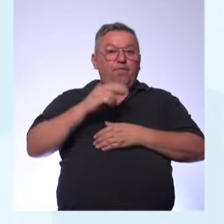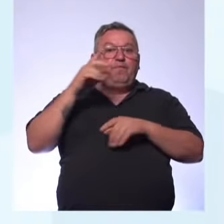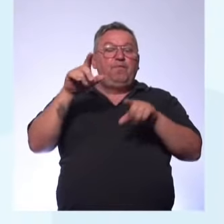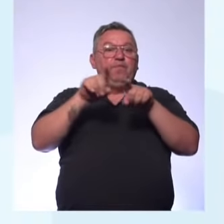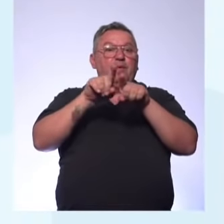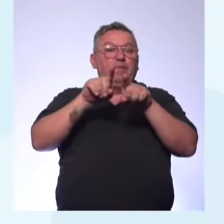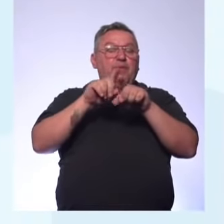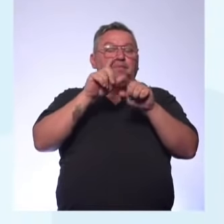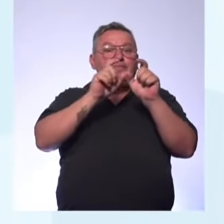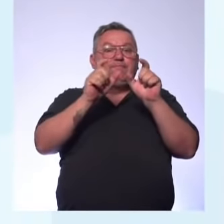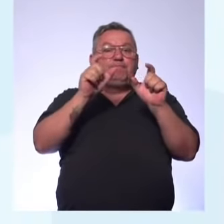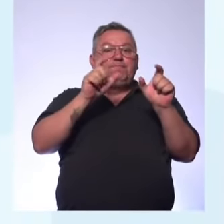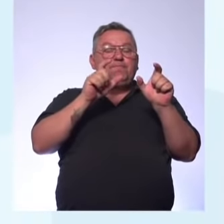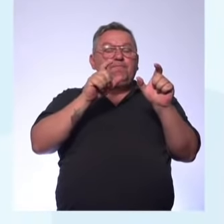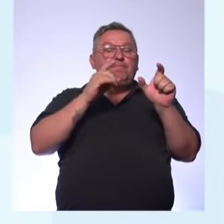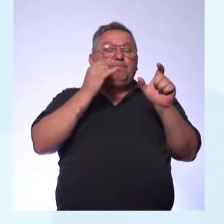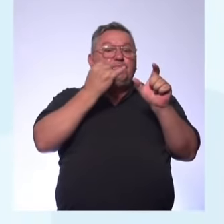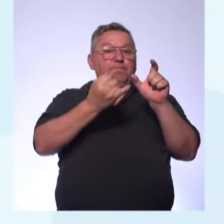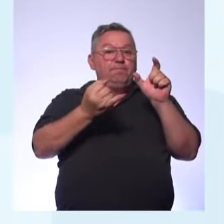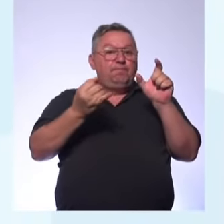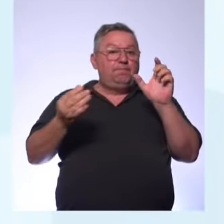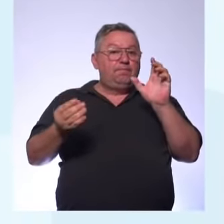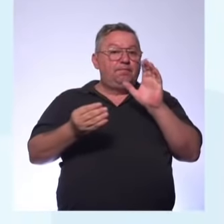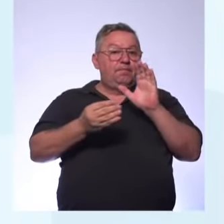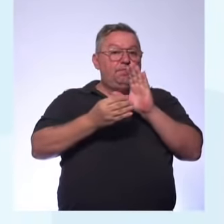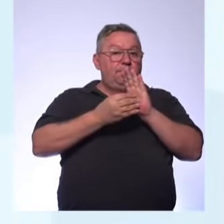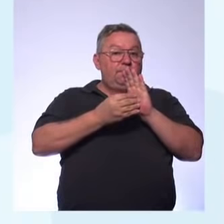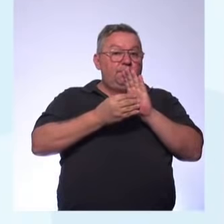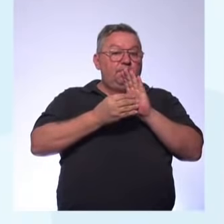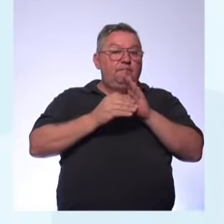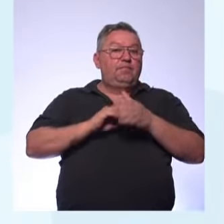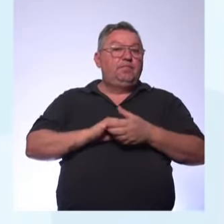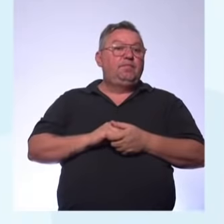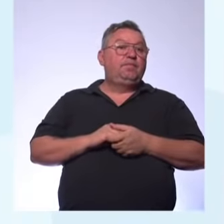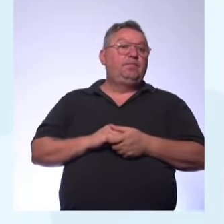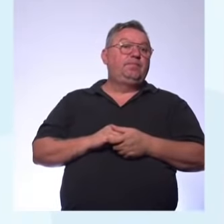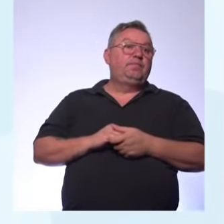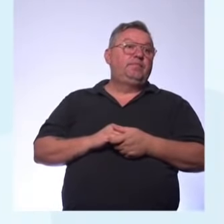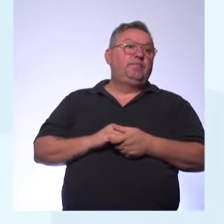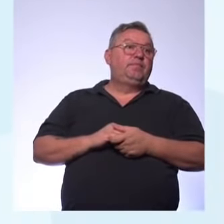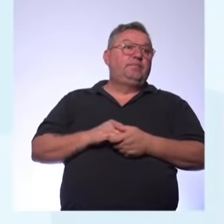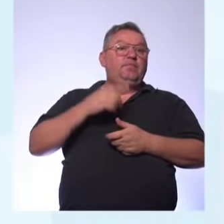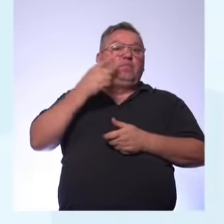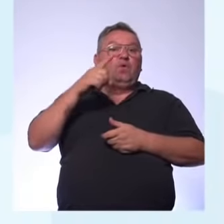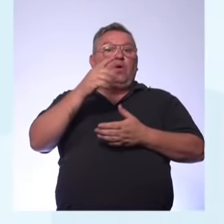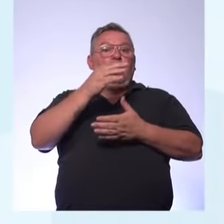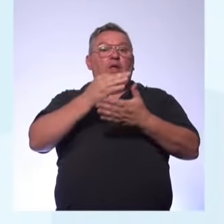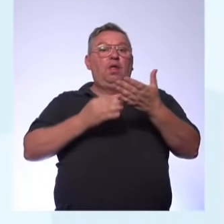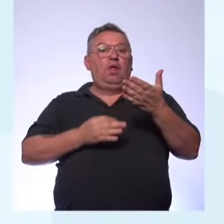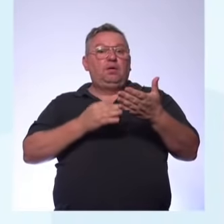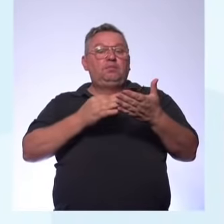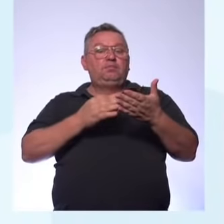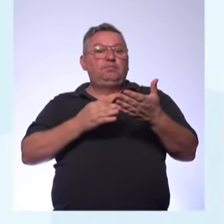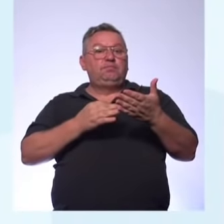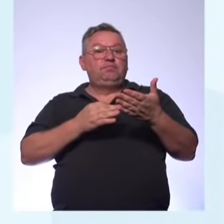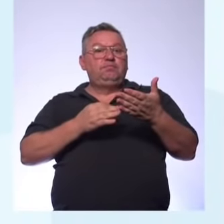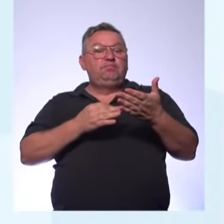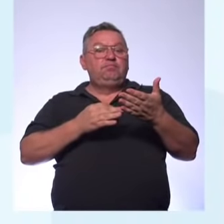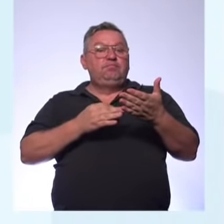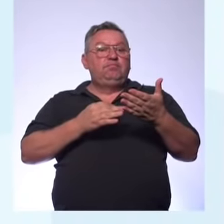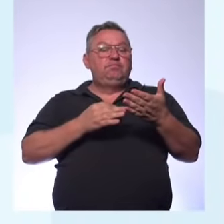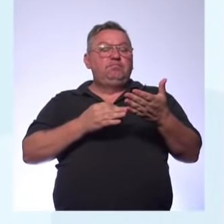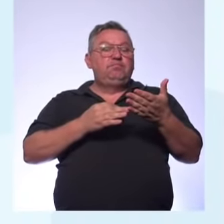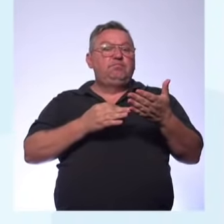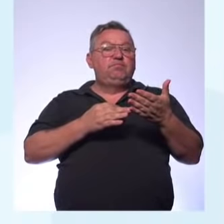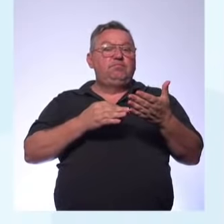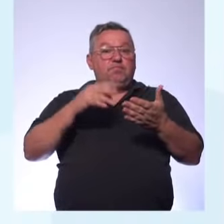as palavras cognatas e verificar. E a última pergunta, que era, qual é o gênero de texto? Se você